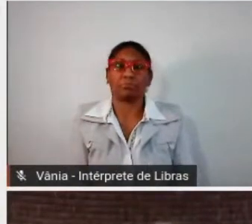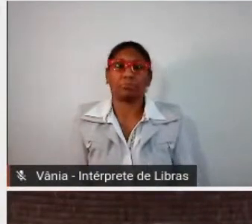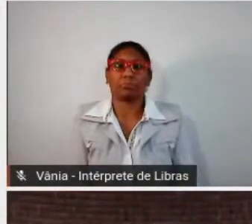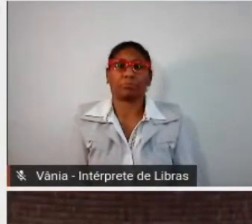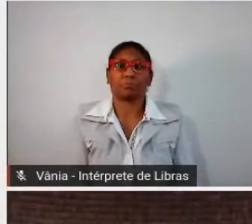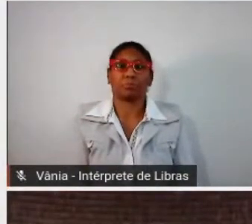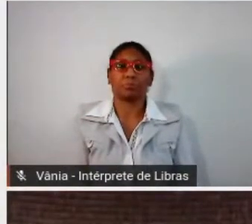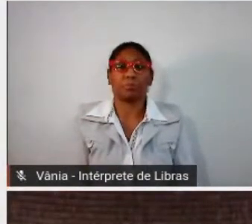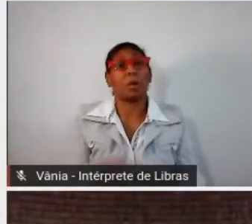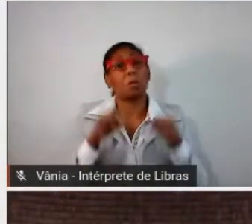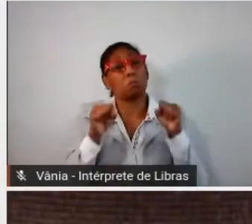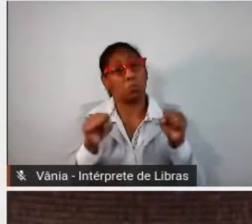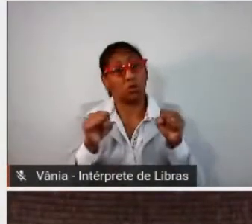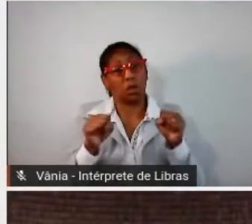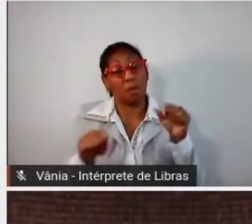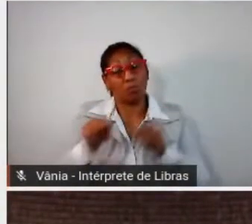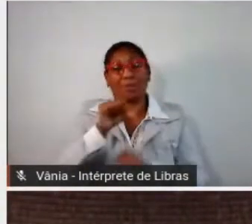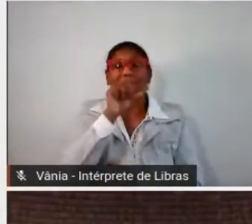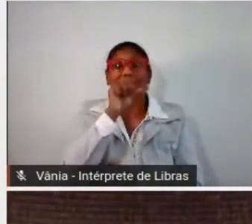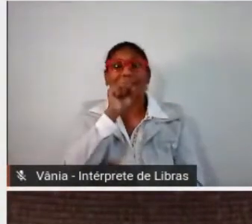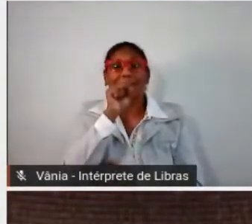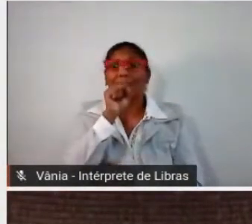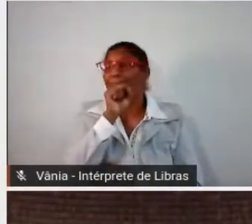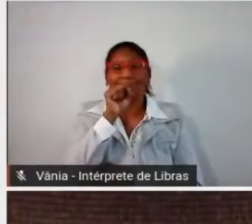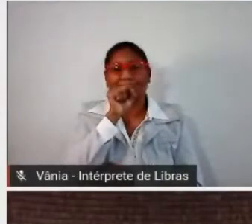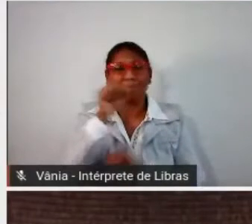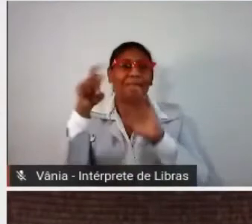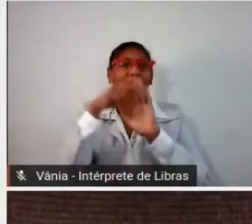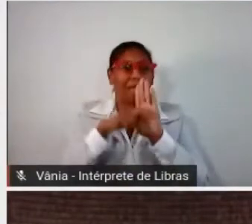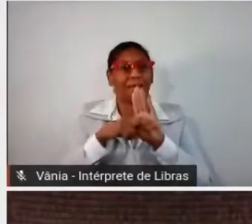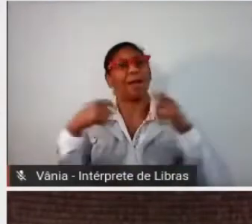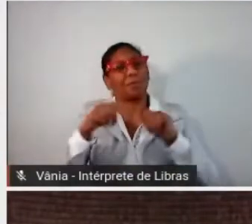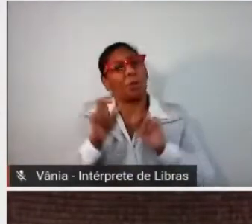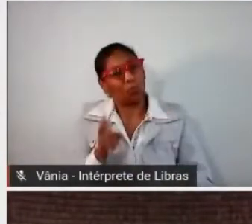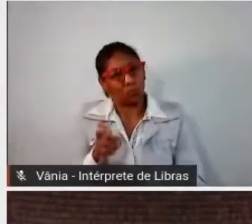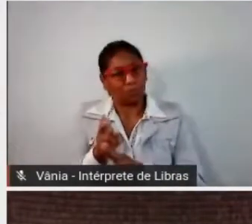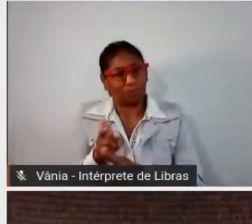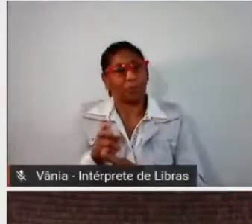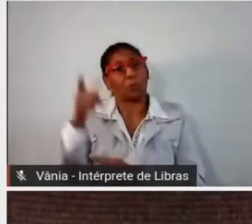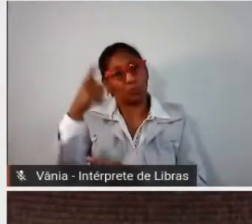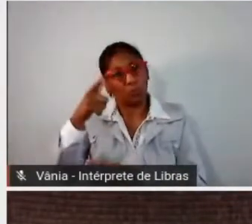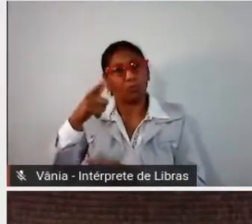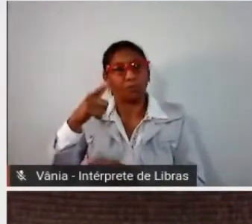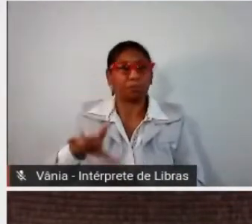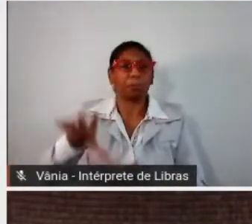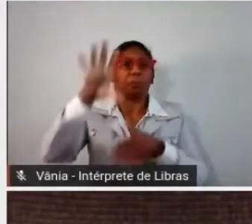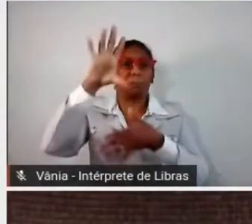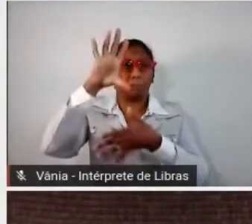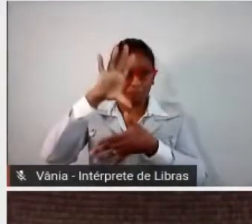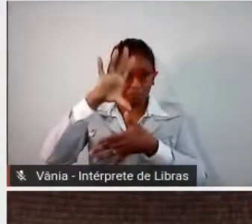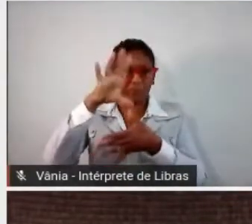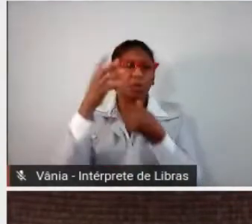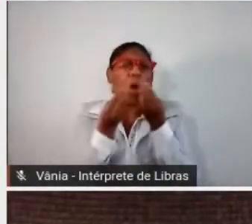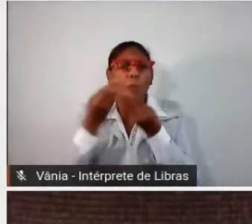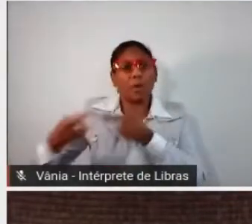Poderia até estar na bandeira laranja, mas pela trava fica na bandeira vermelha. E aqui apenas para repassar novamente os dados das